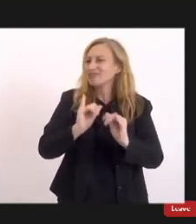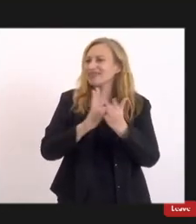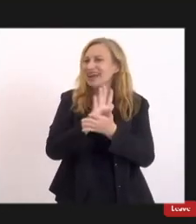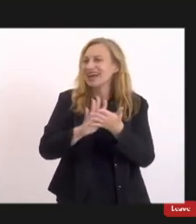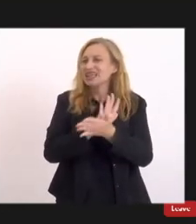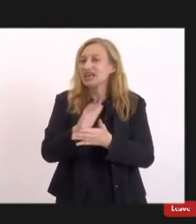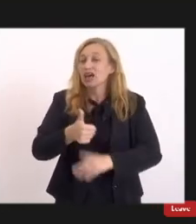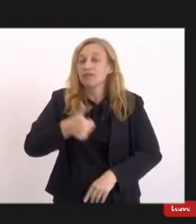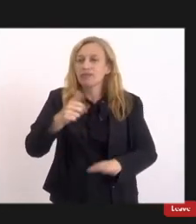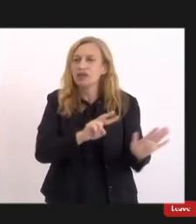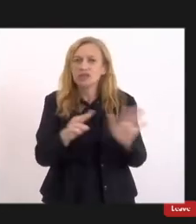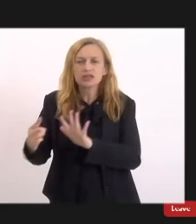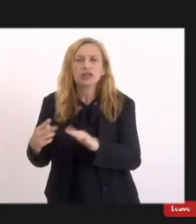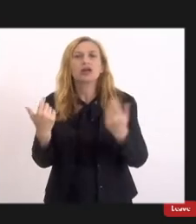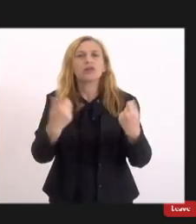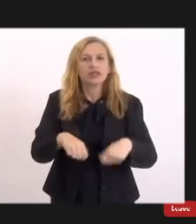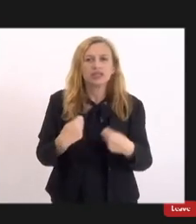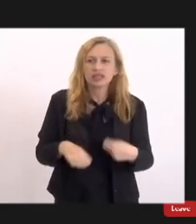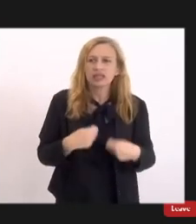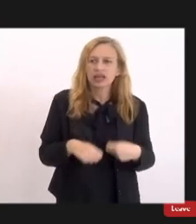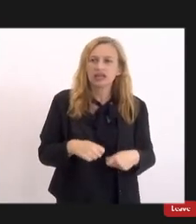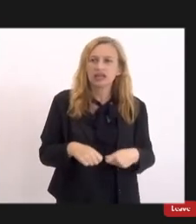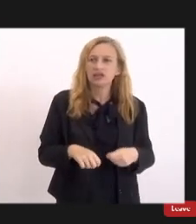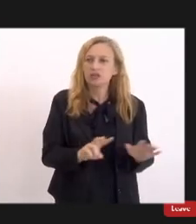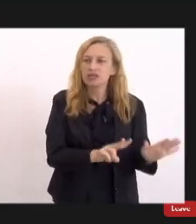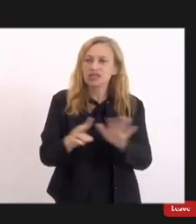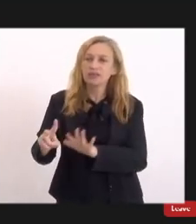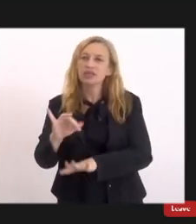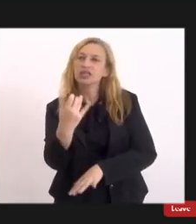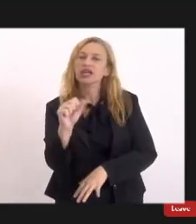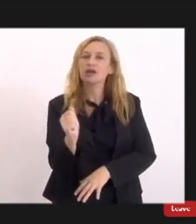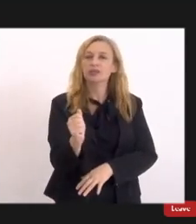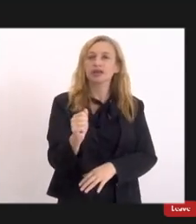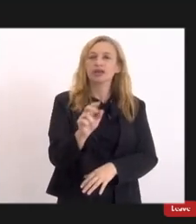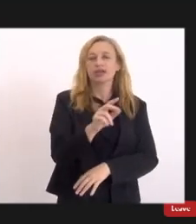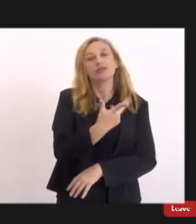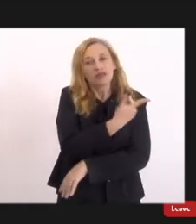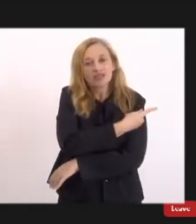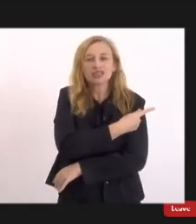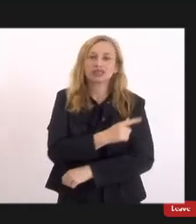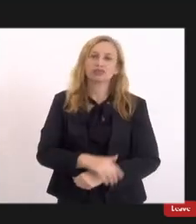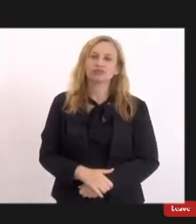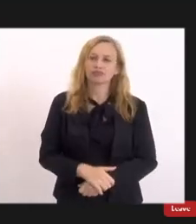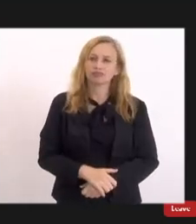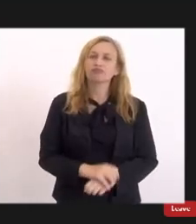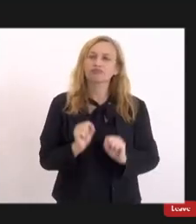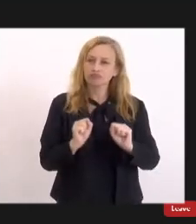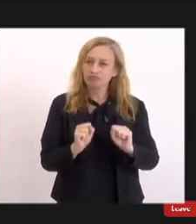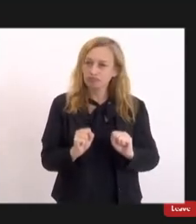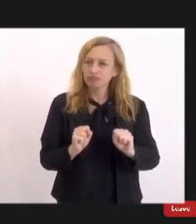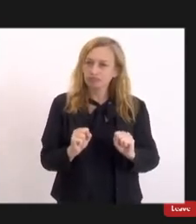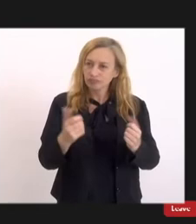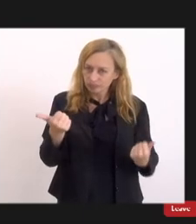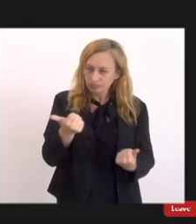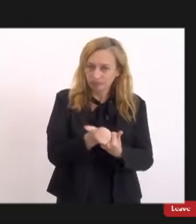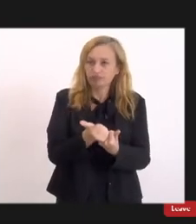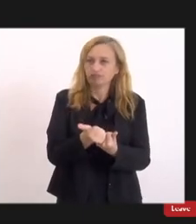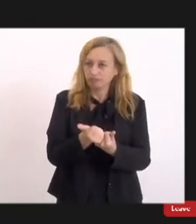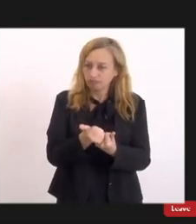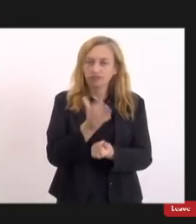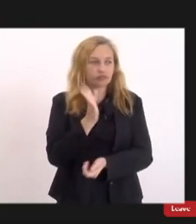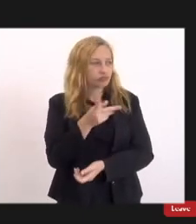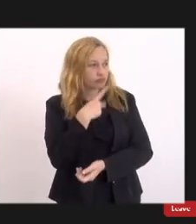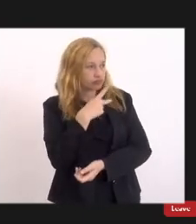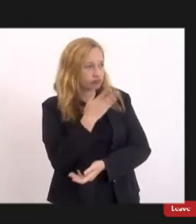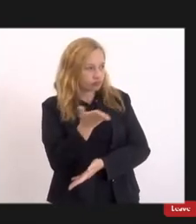primeira semana, inclusive, deveria, né, ser uma semana de campanha para vacinação. A gente poderia, na parceria que, né, que como já foi